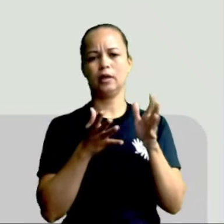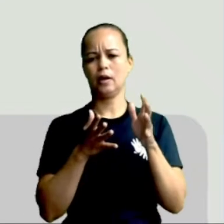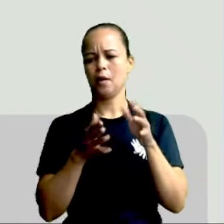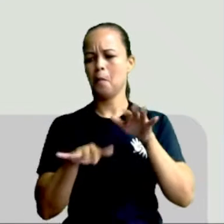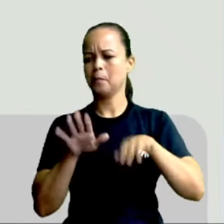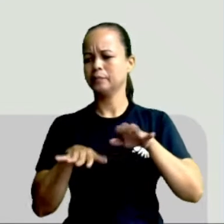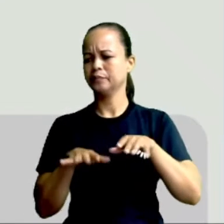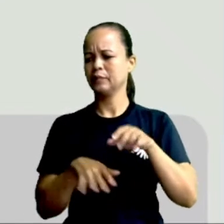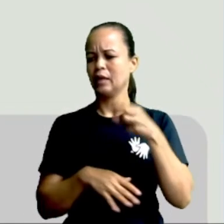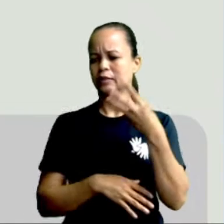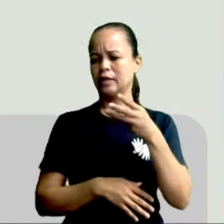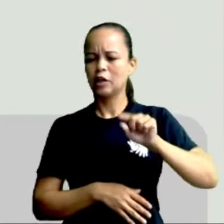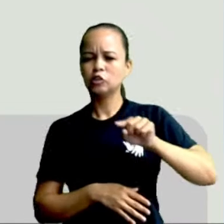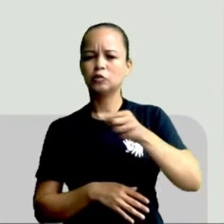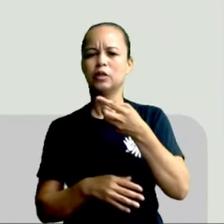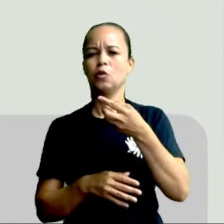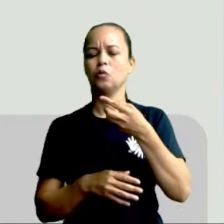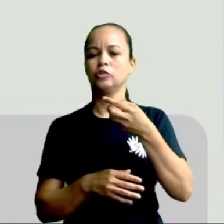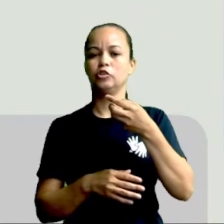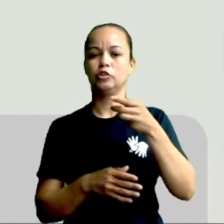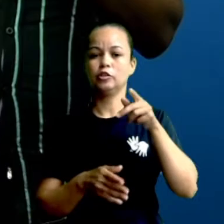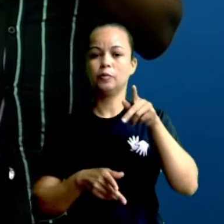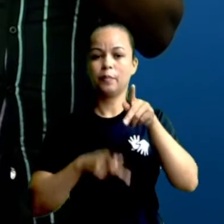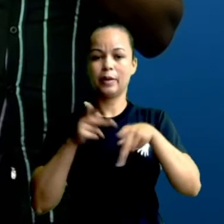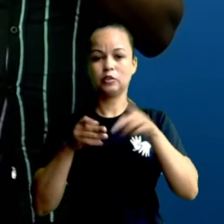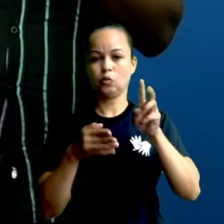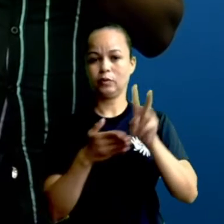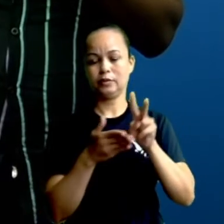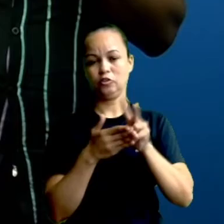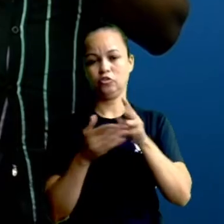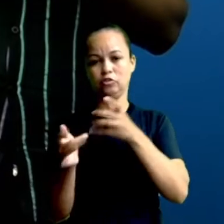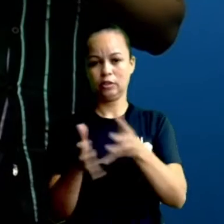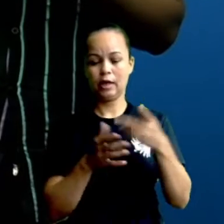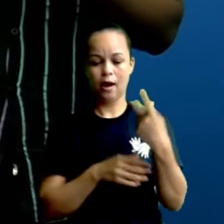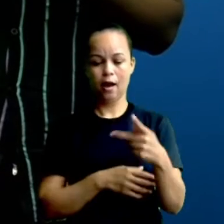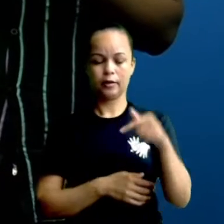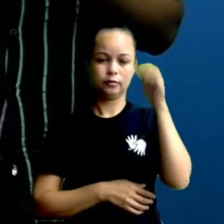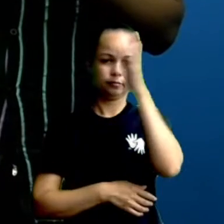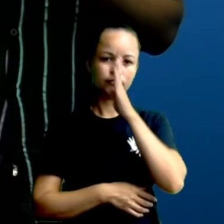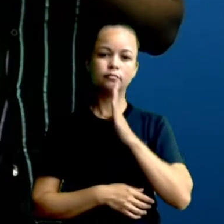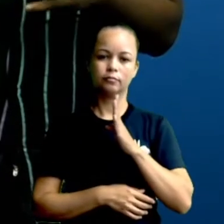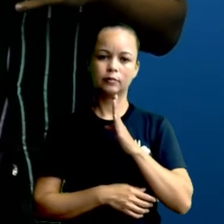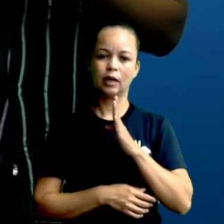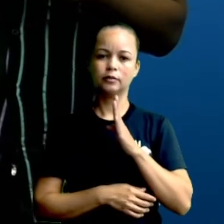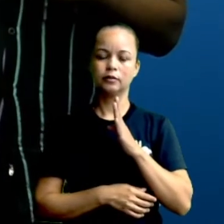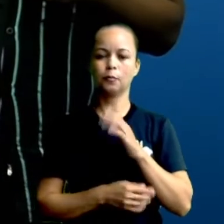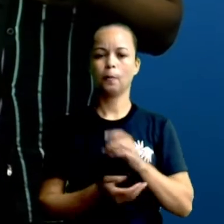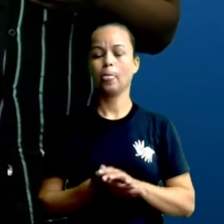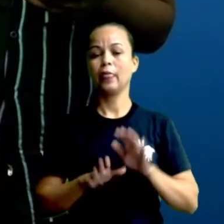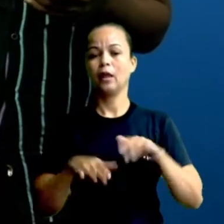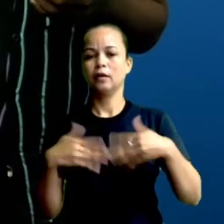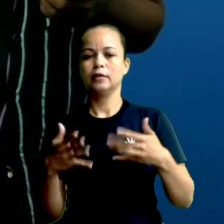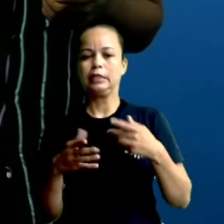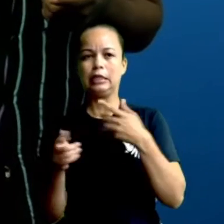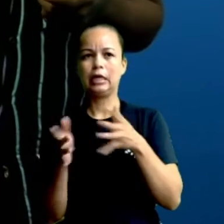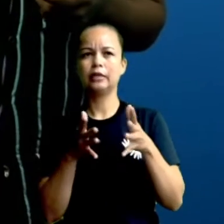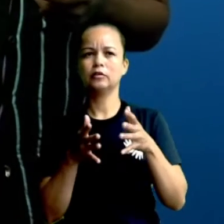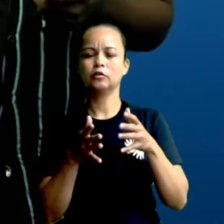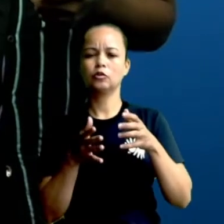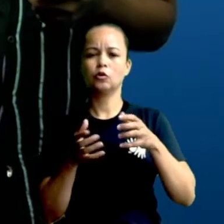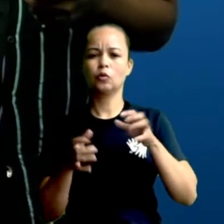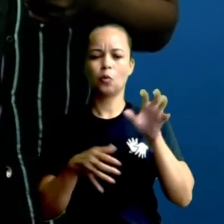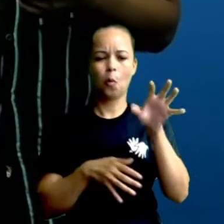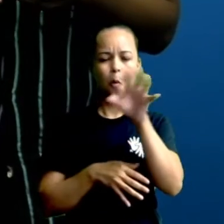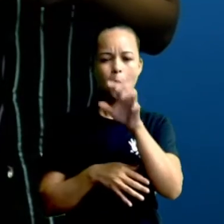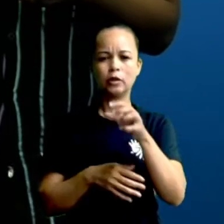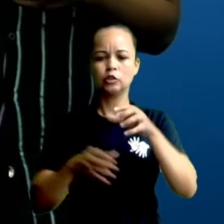entre 3 mil e 5 milhões de nativos aqui no território brasileiro, certo? E aí eles eram distribuídos em mais de